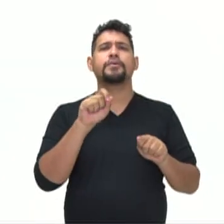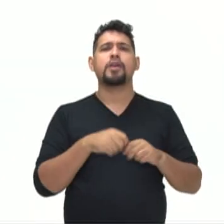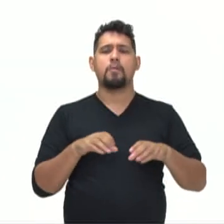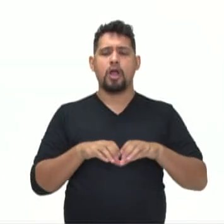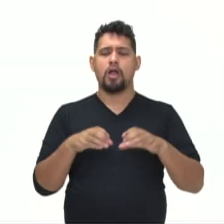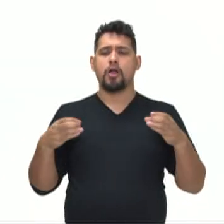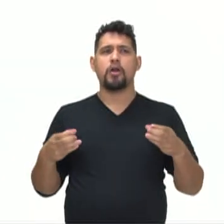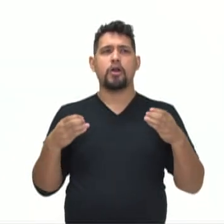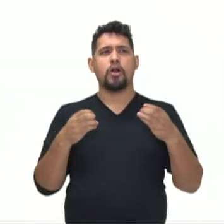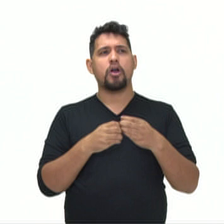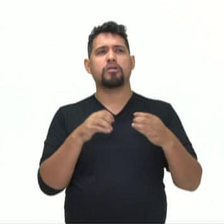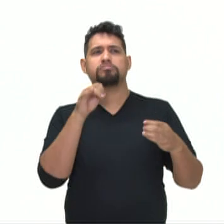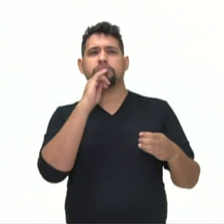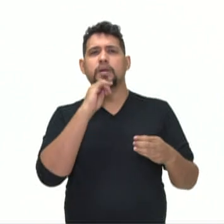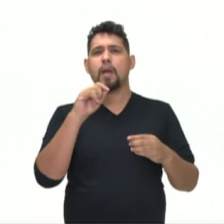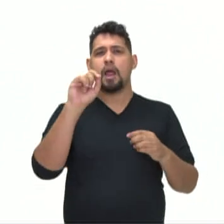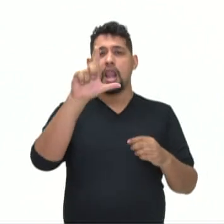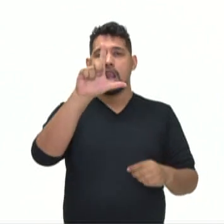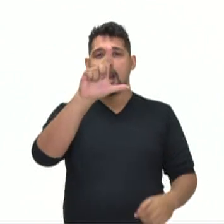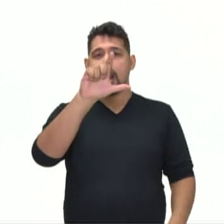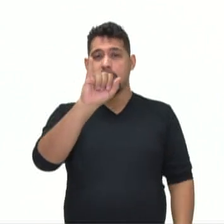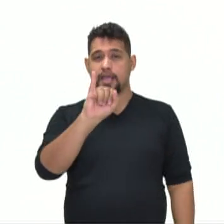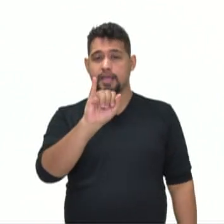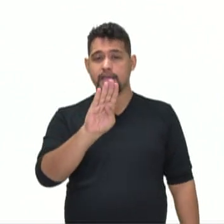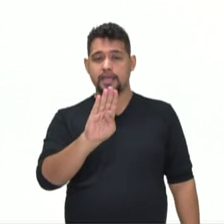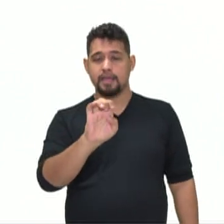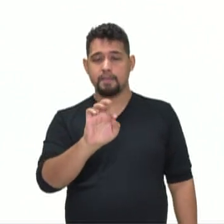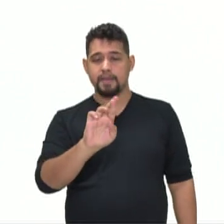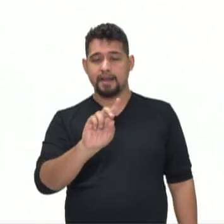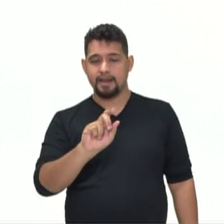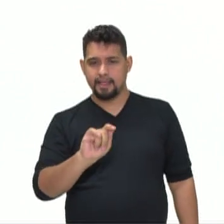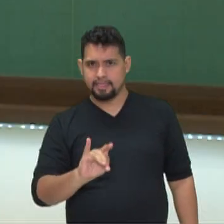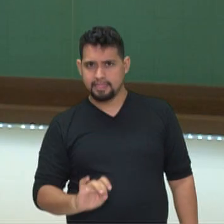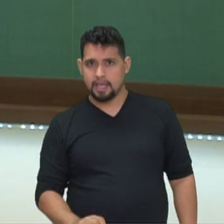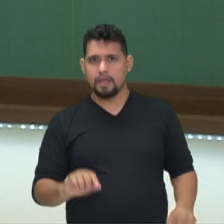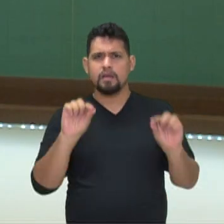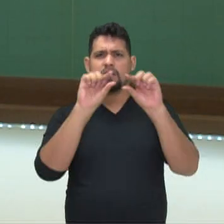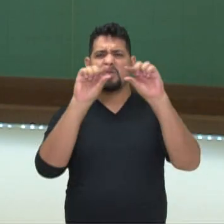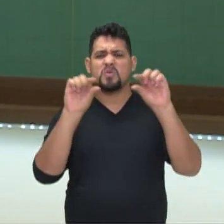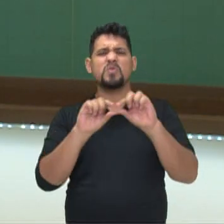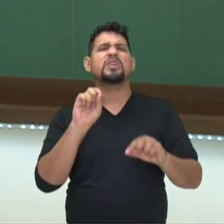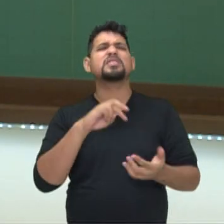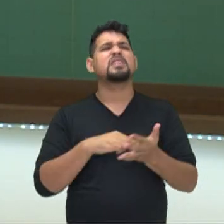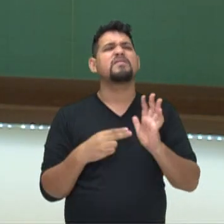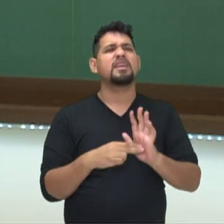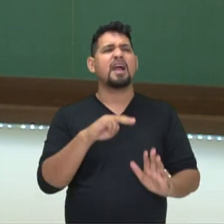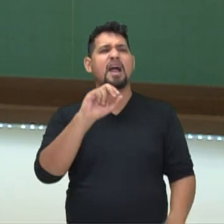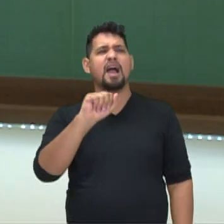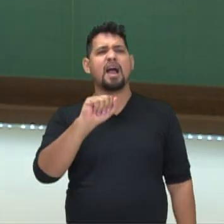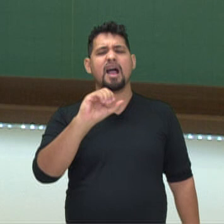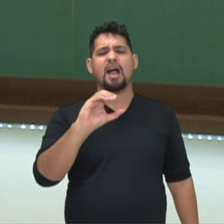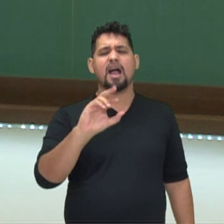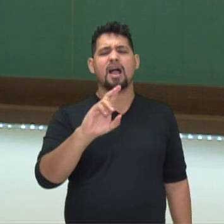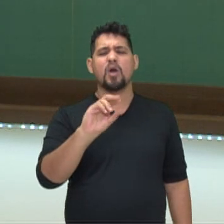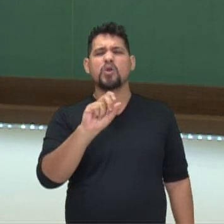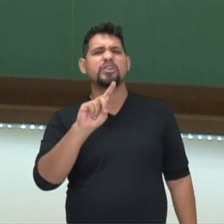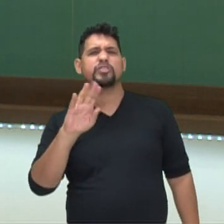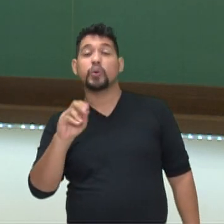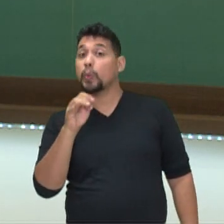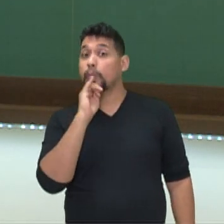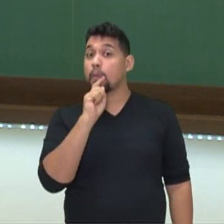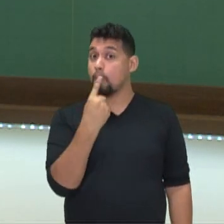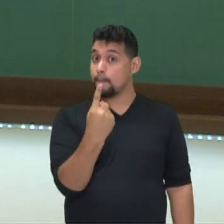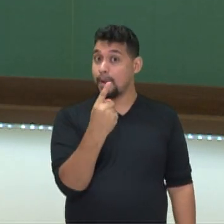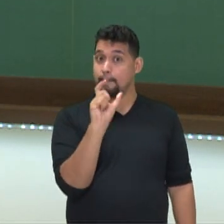a palavra liberdade. Estamos falando de liberdade religiosa. Mas, professor, o que é um acróstico? Acróstico é quando você pega